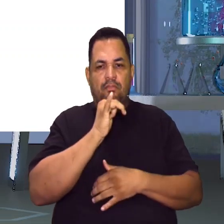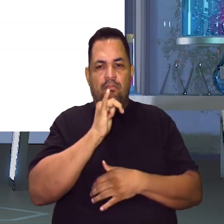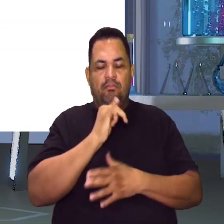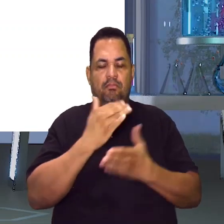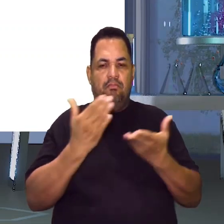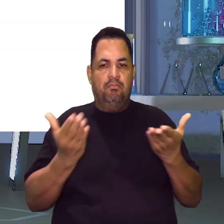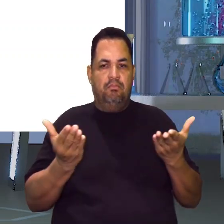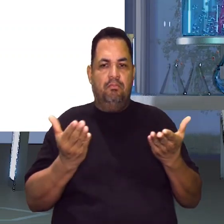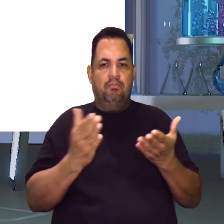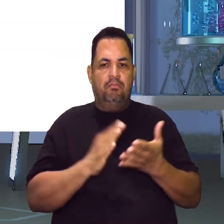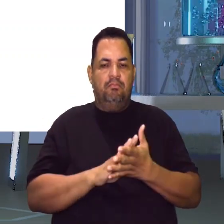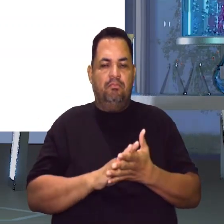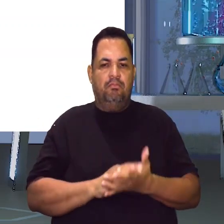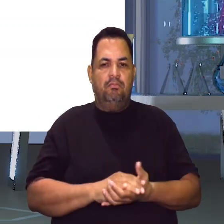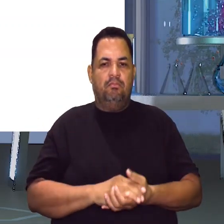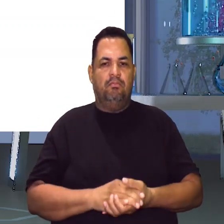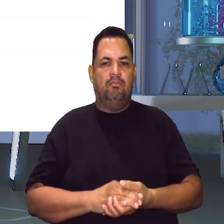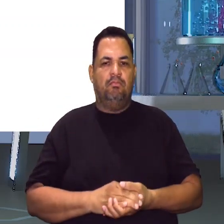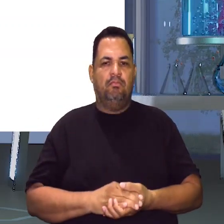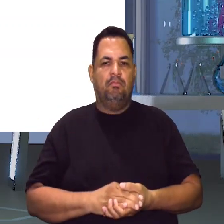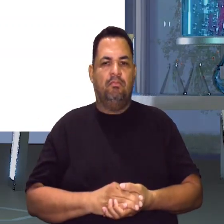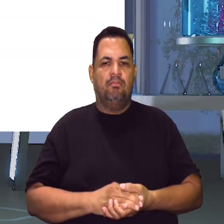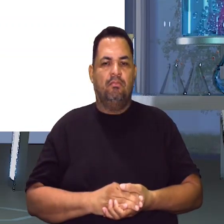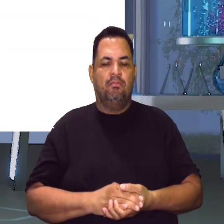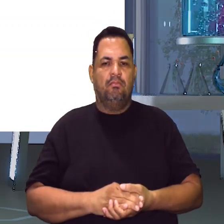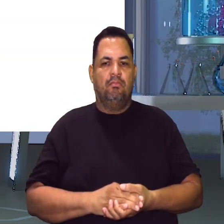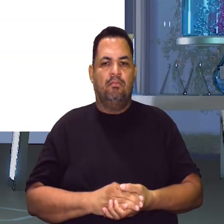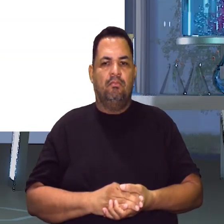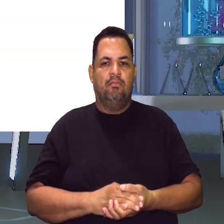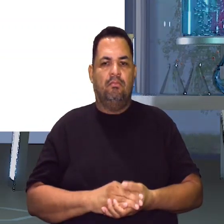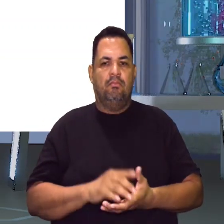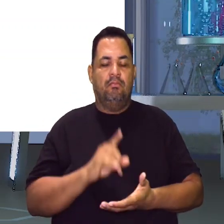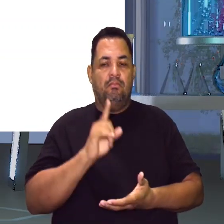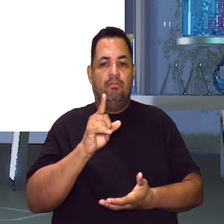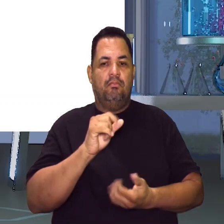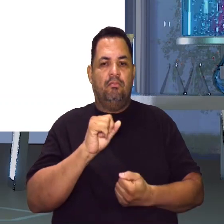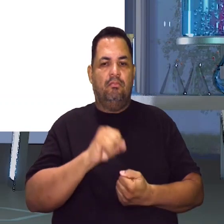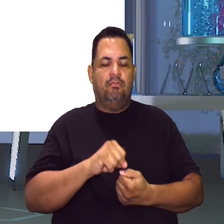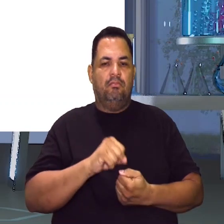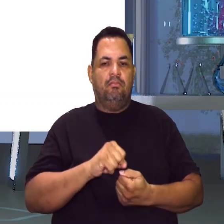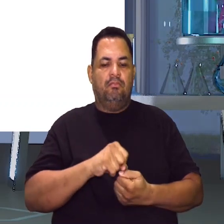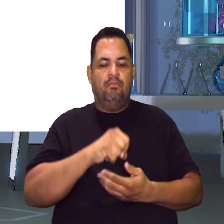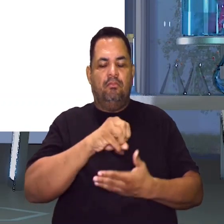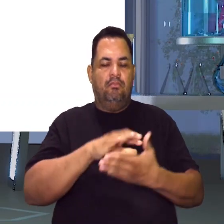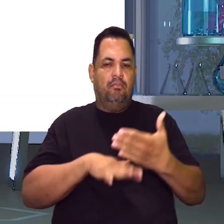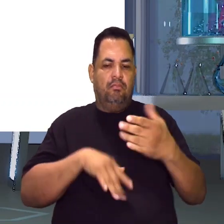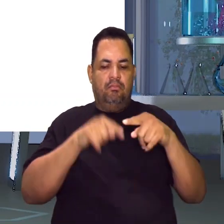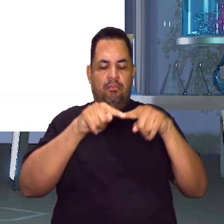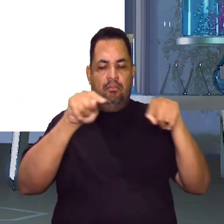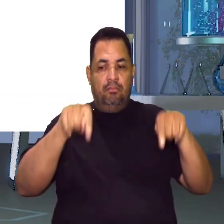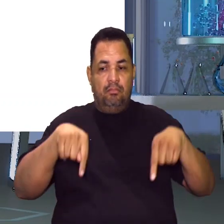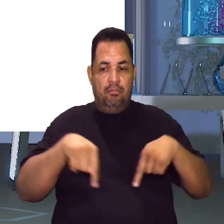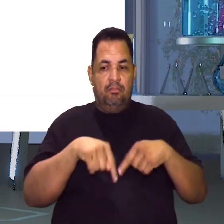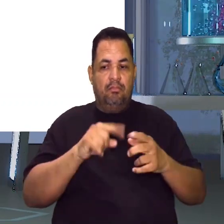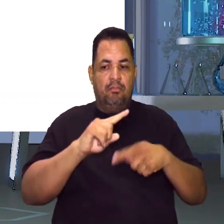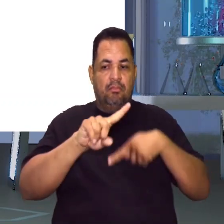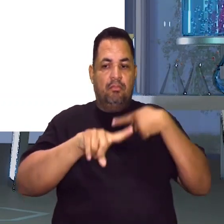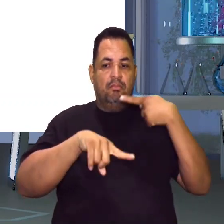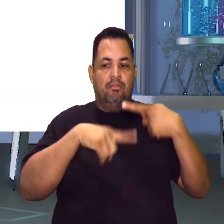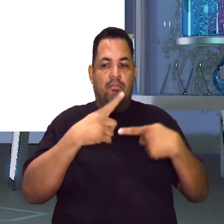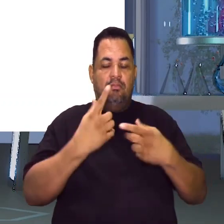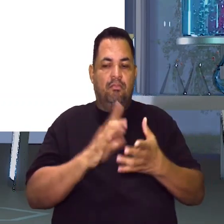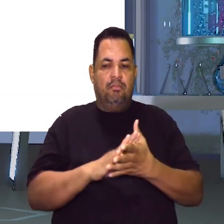custa nada rever um pouco, tá bom? Aí é o seguinte, você vai agora para a sua atividade de sala e em